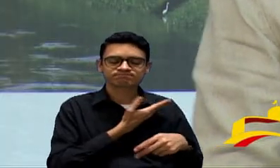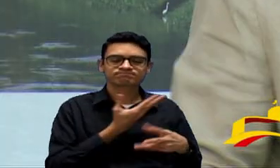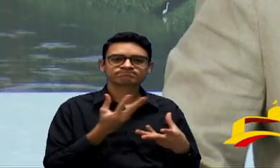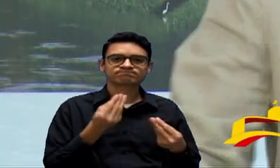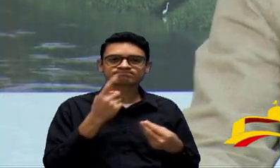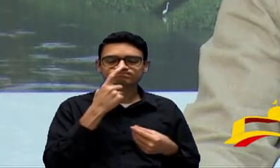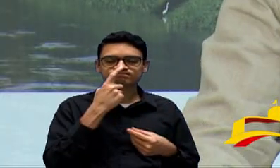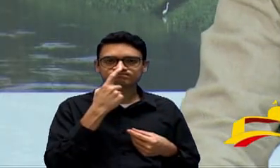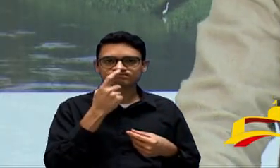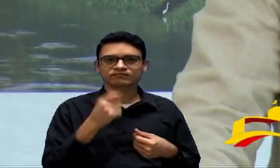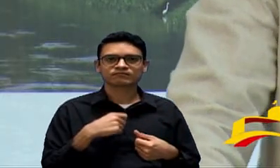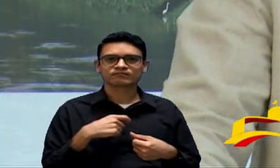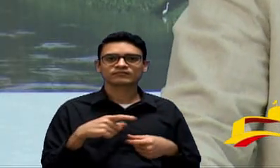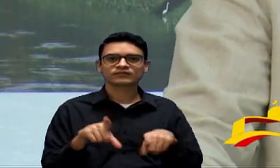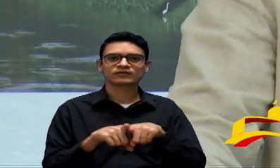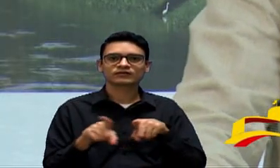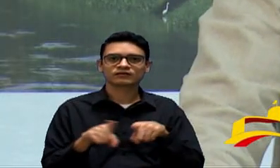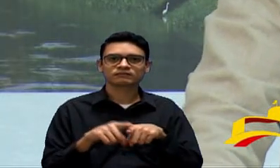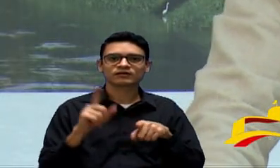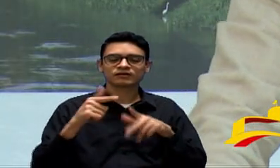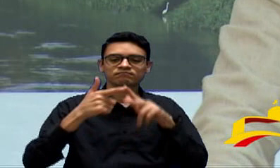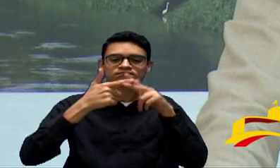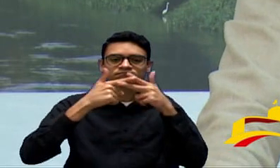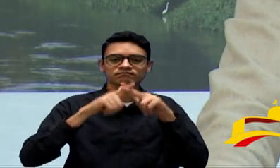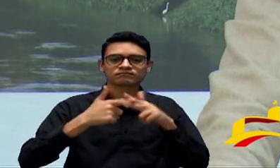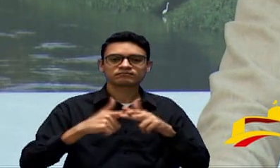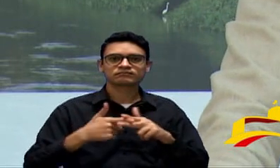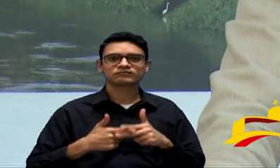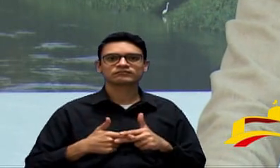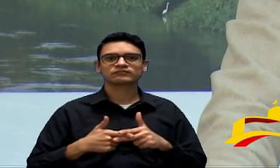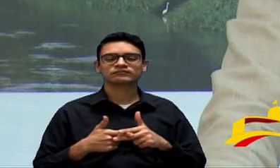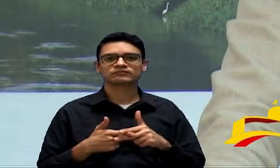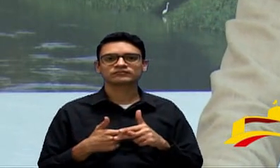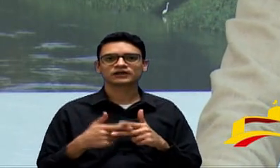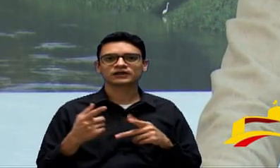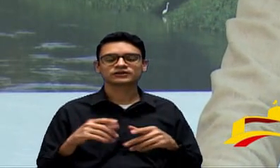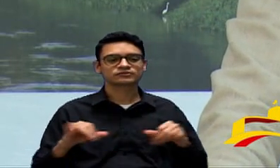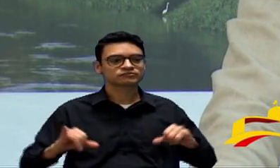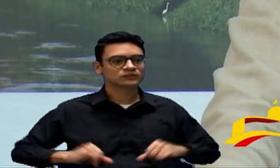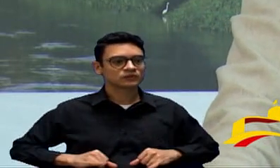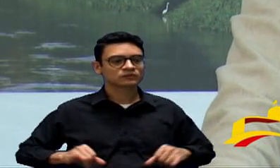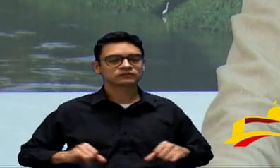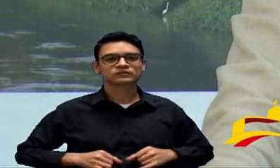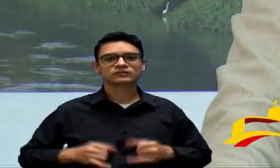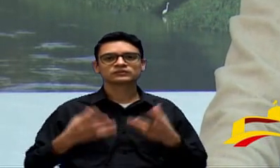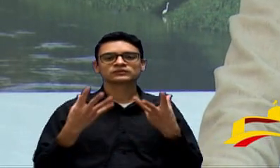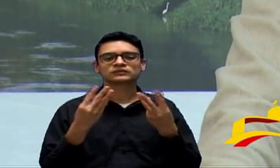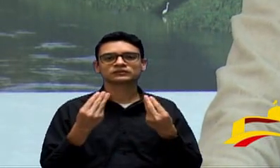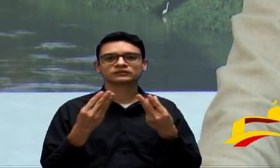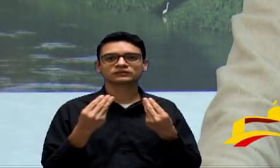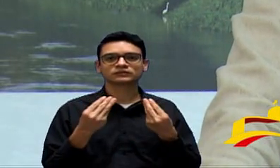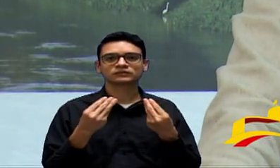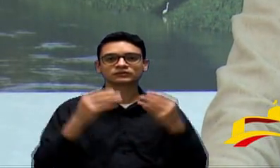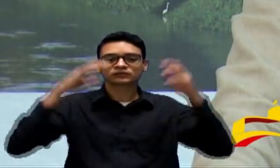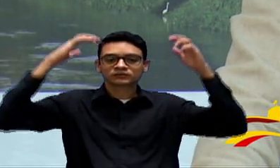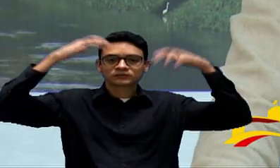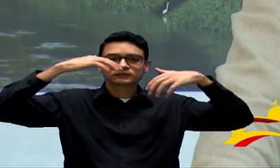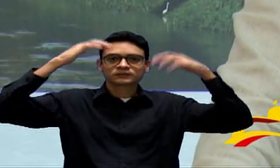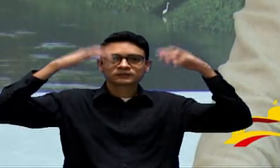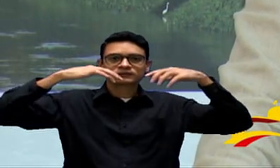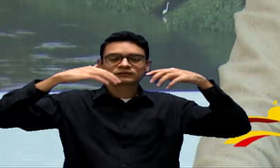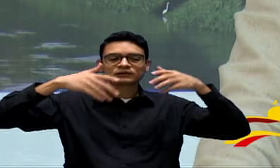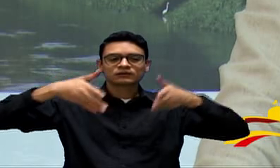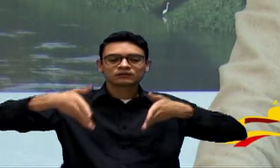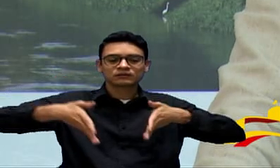Também falar nas situações das manutenções. A gente está sofrendo muito lá, região seca. Quando chove, as